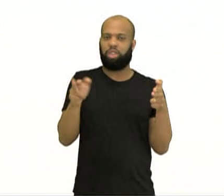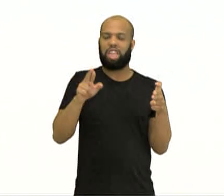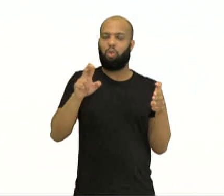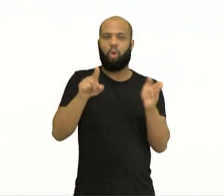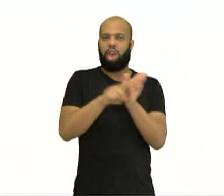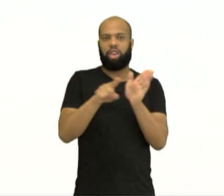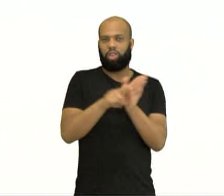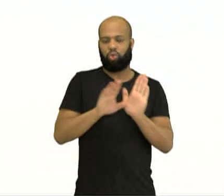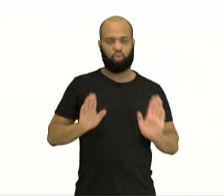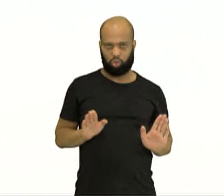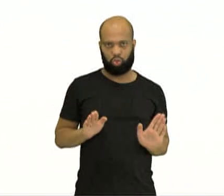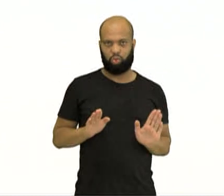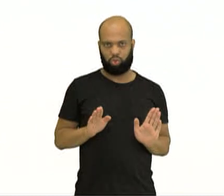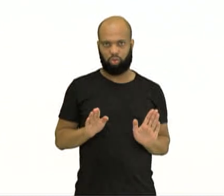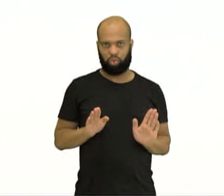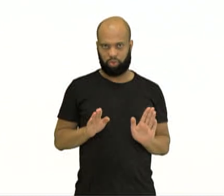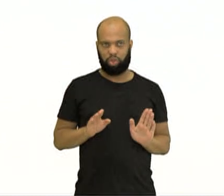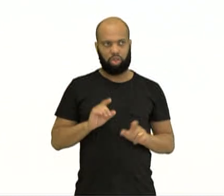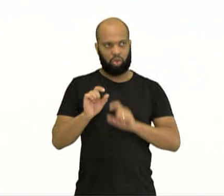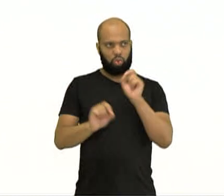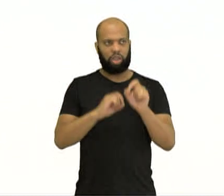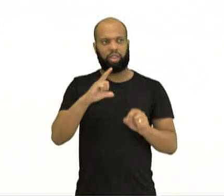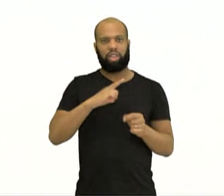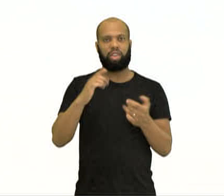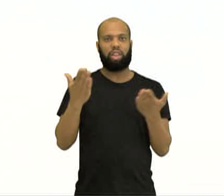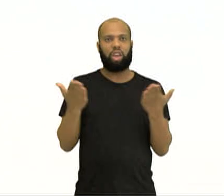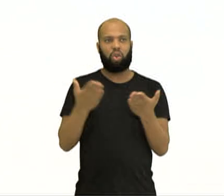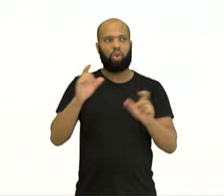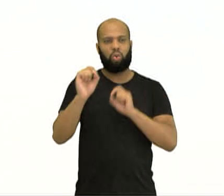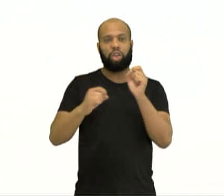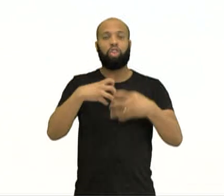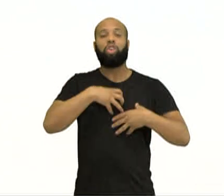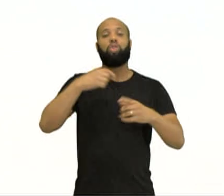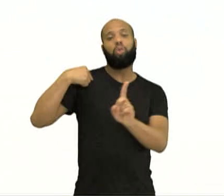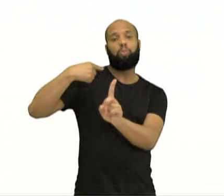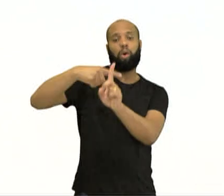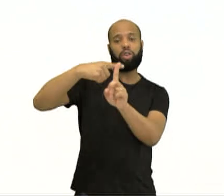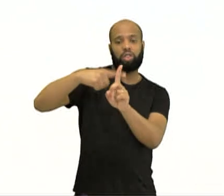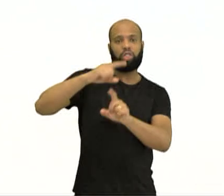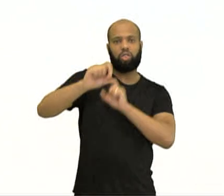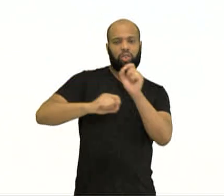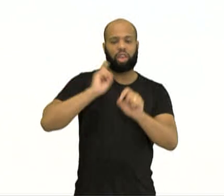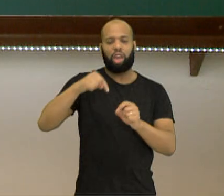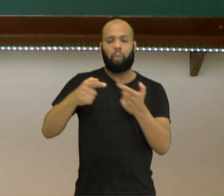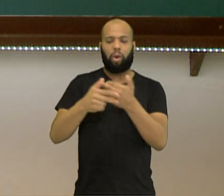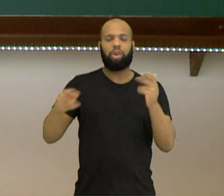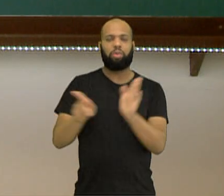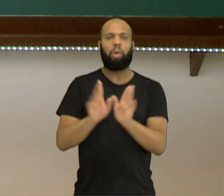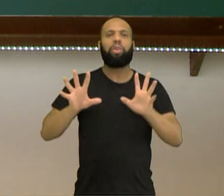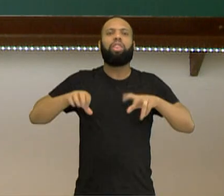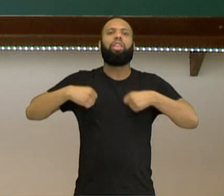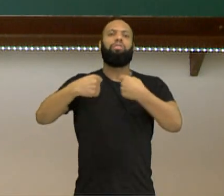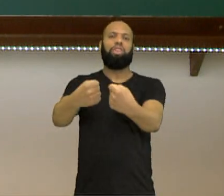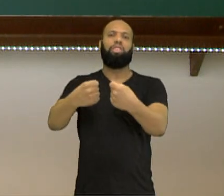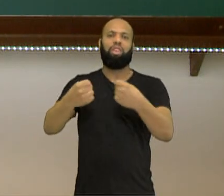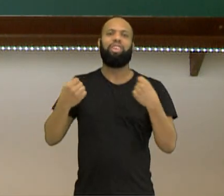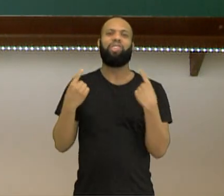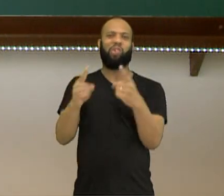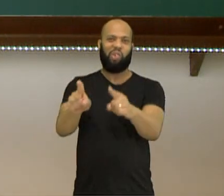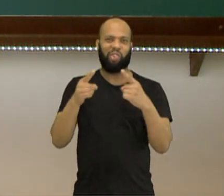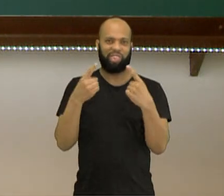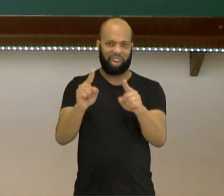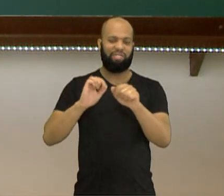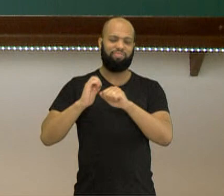negativa, no espírito negativo. Nós temos aqui um aspecto positivo, uma arma para defender-nos contra